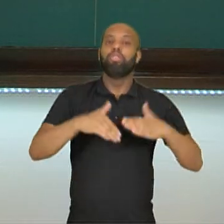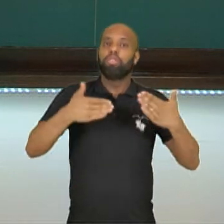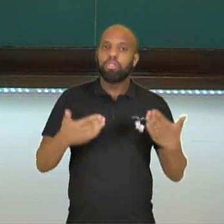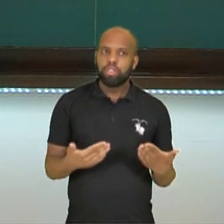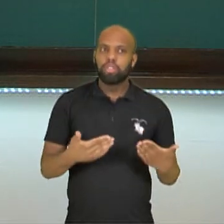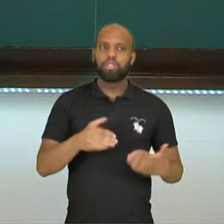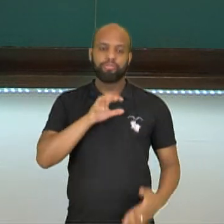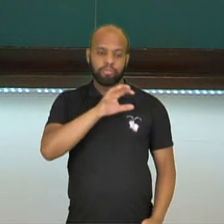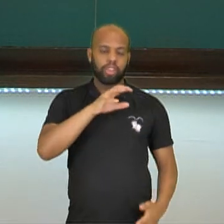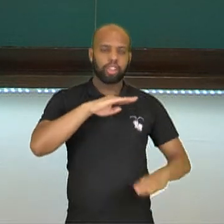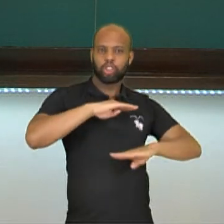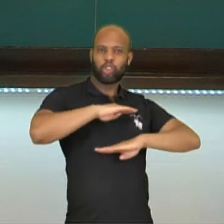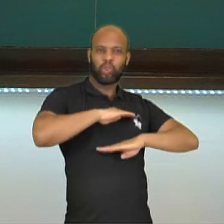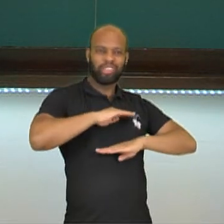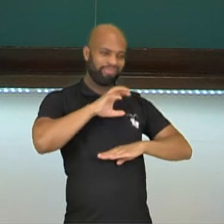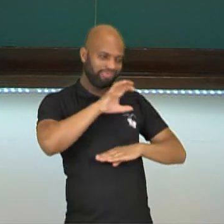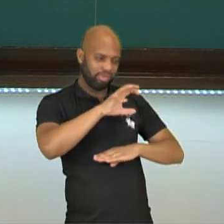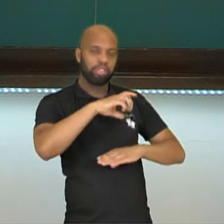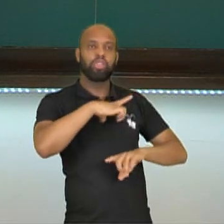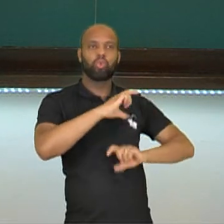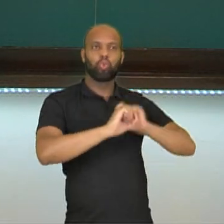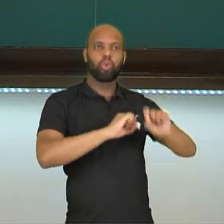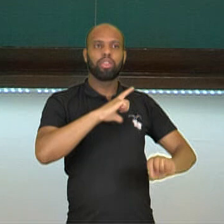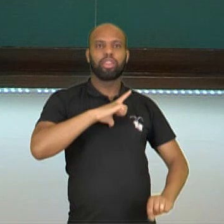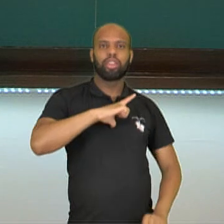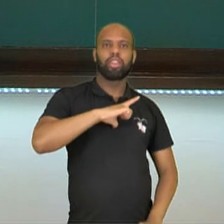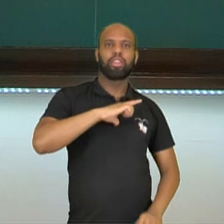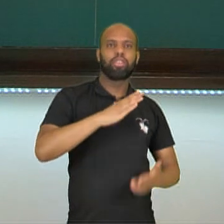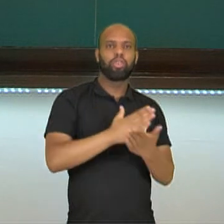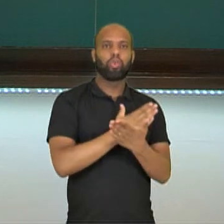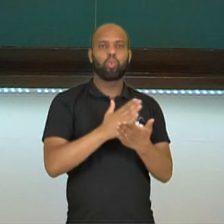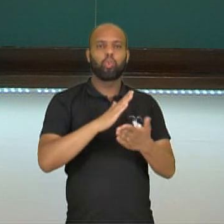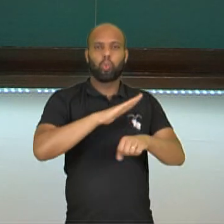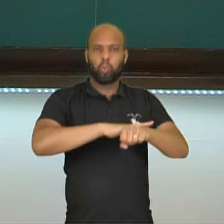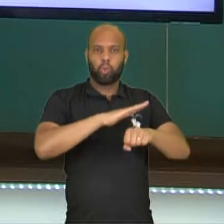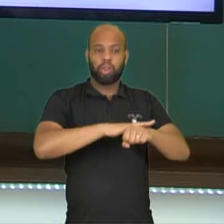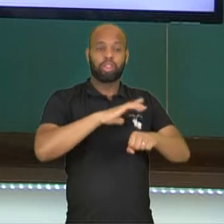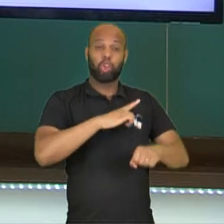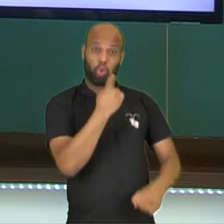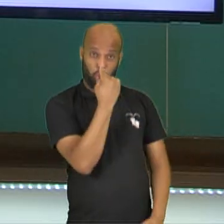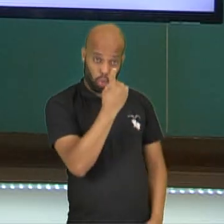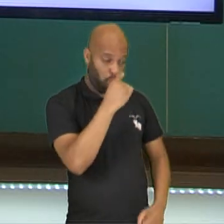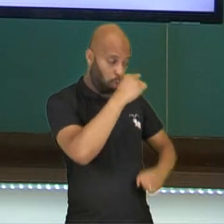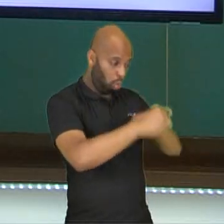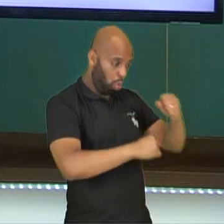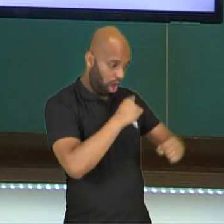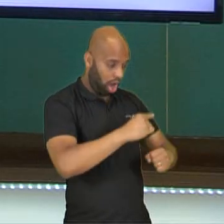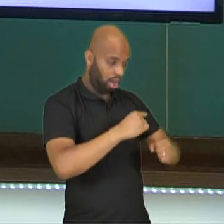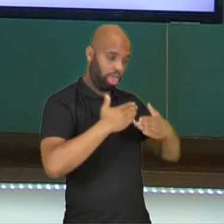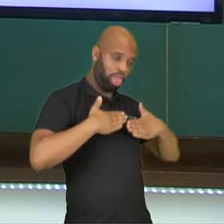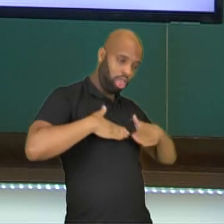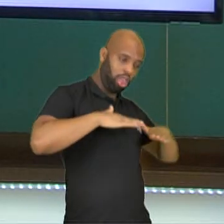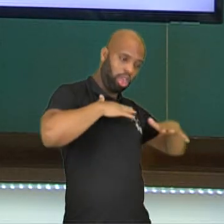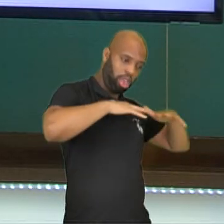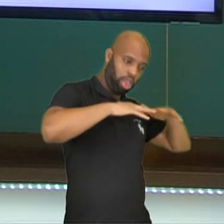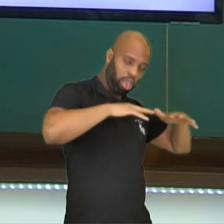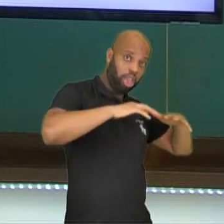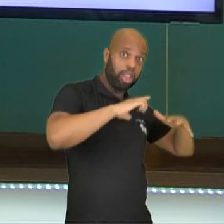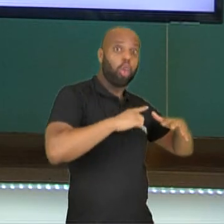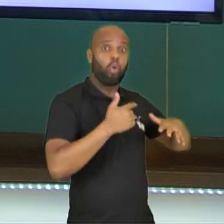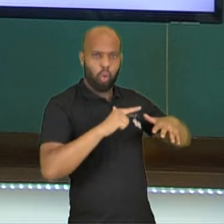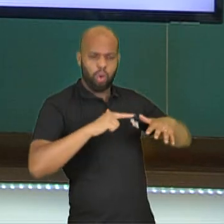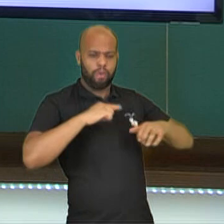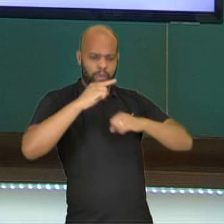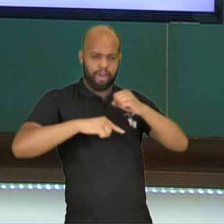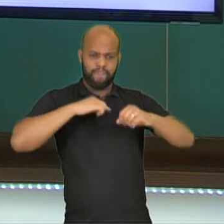nessa situação você tem que, muitas vezes, um átomo está um pouco menos agitado que outro, certo?